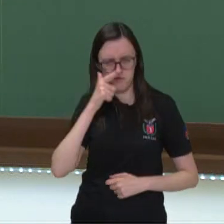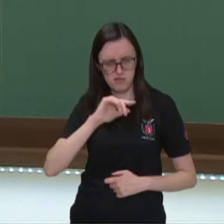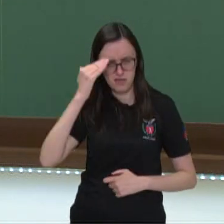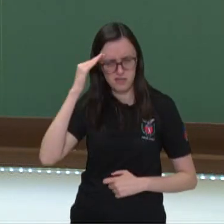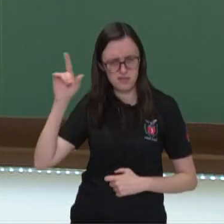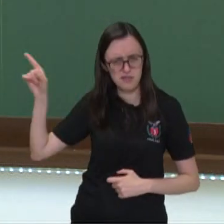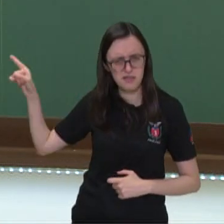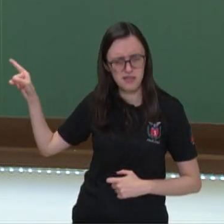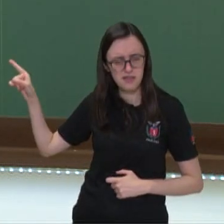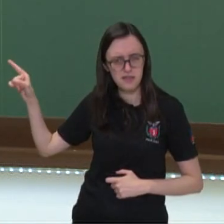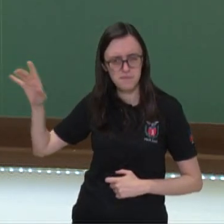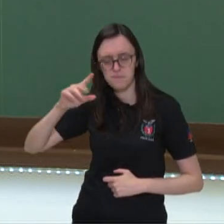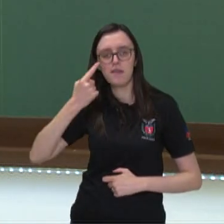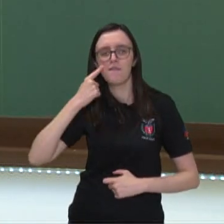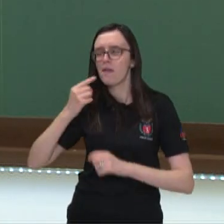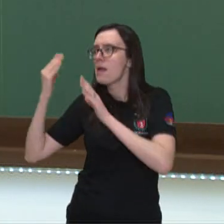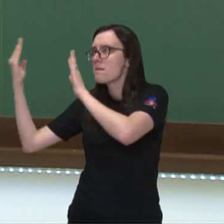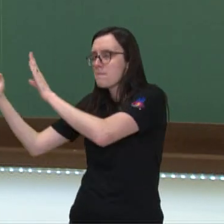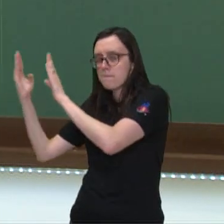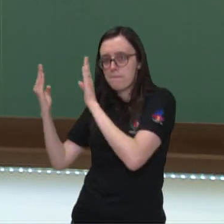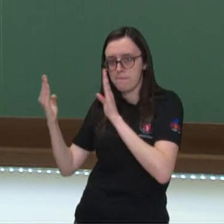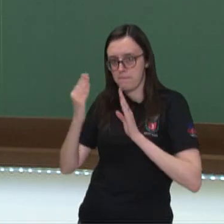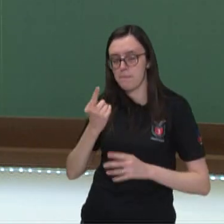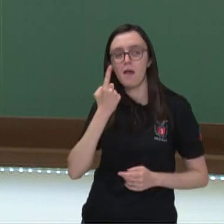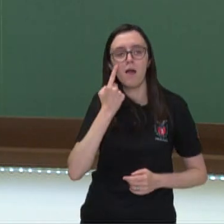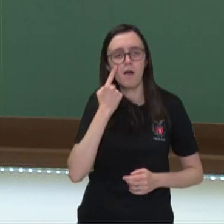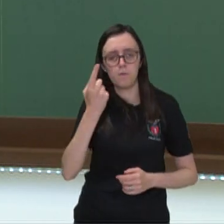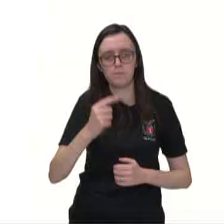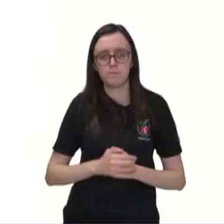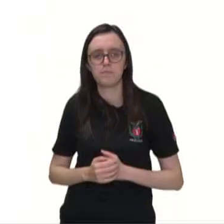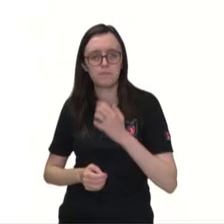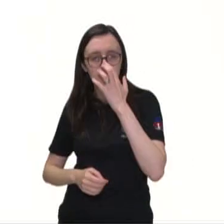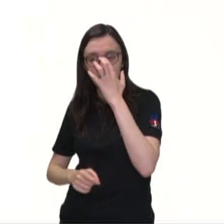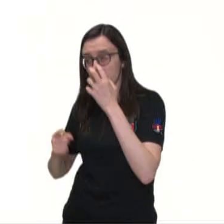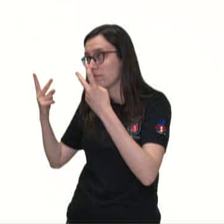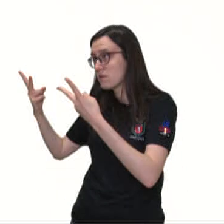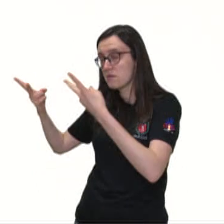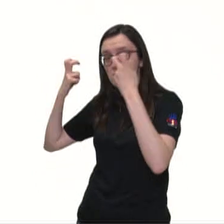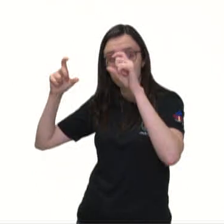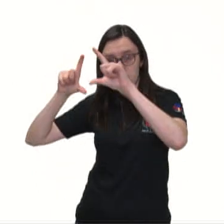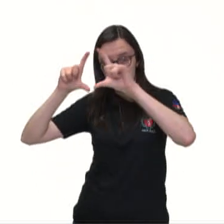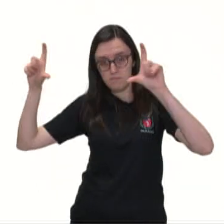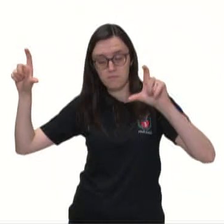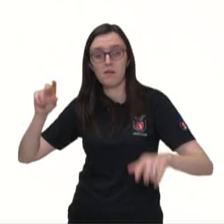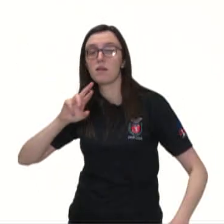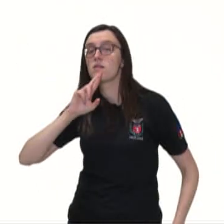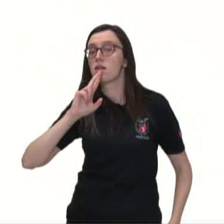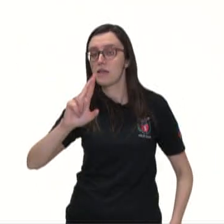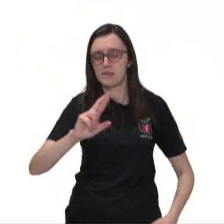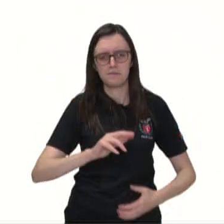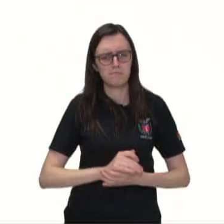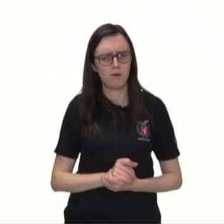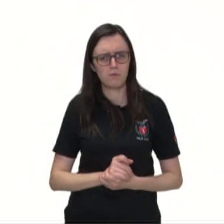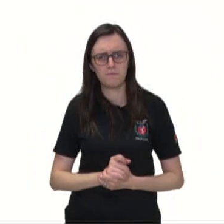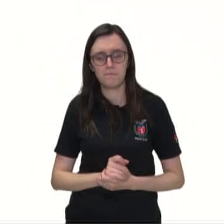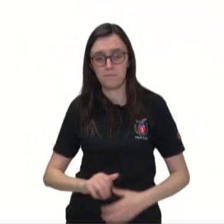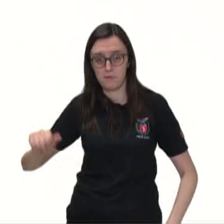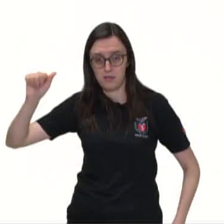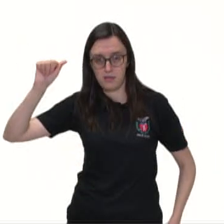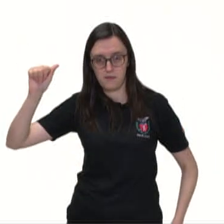entender? Vamos ver por partes então? Vamos lá. Observe a tirinha e responda. Letra